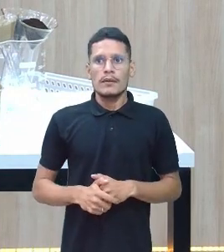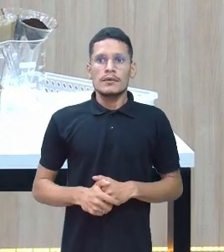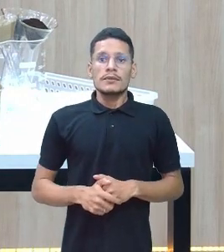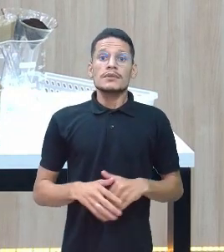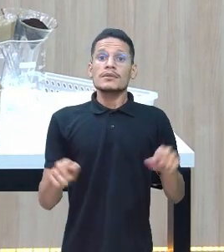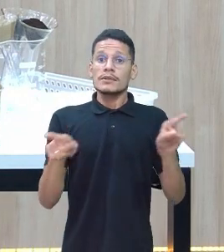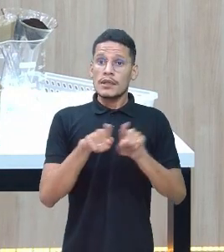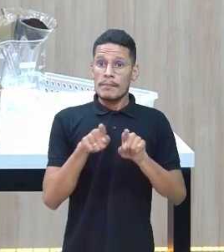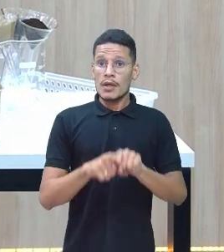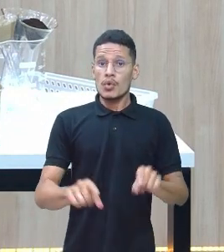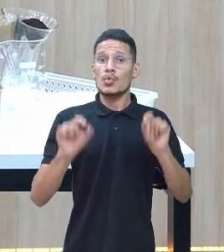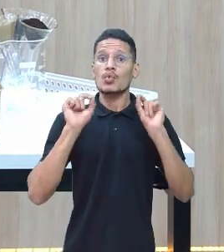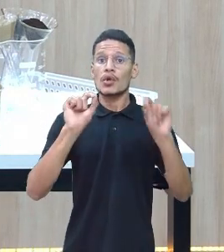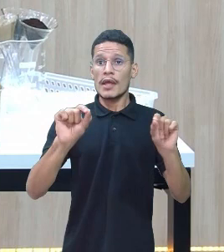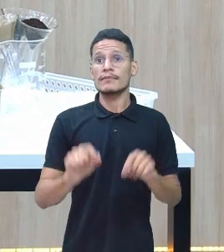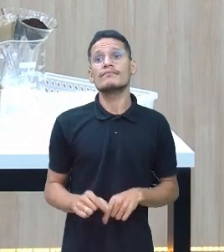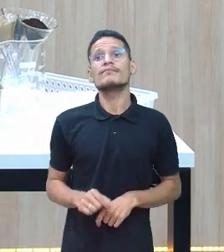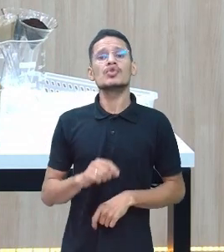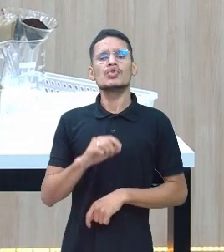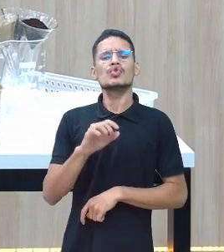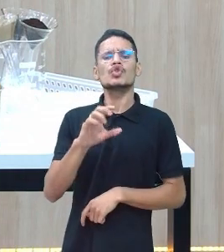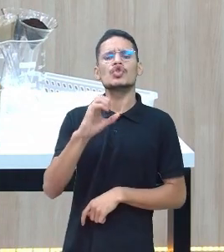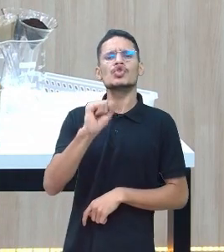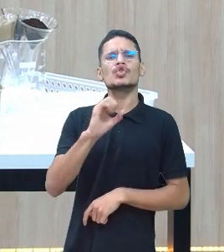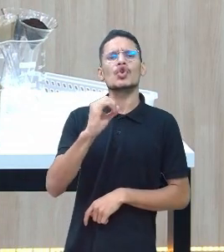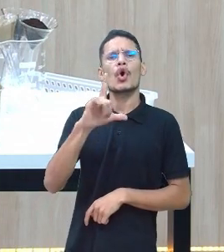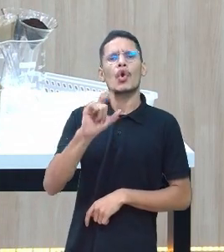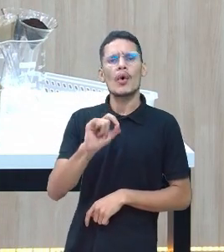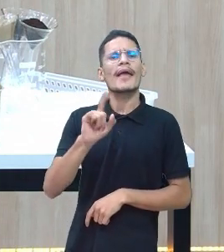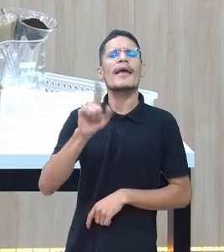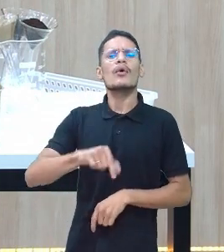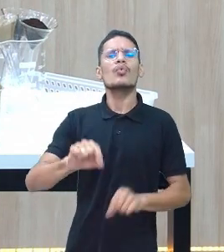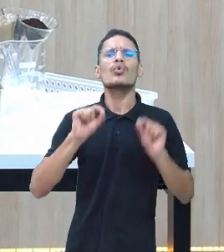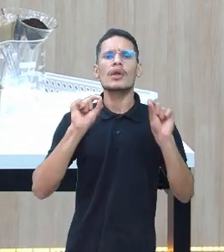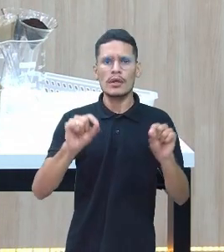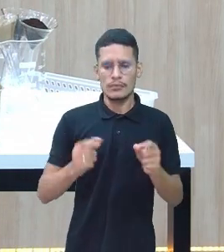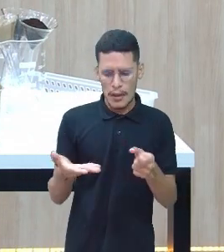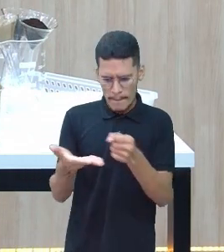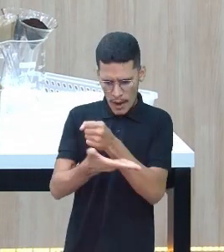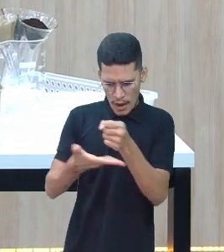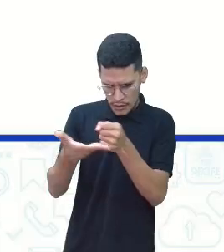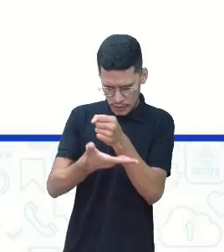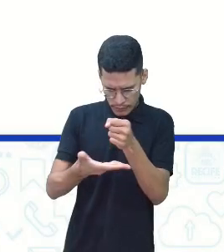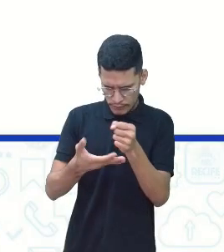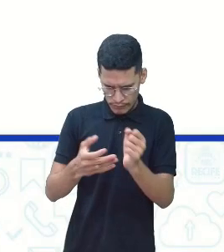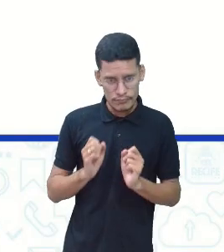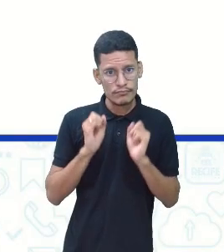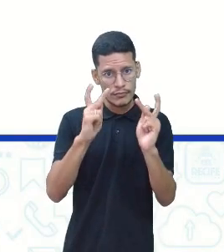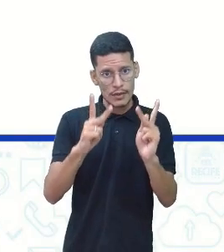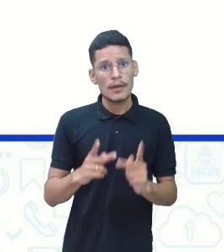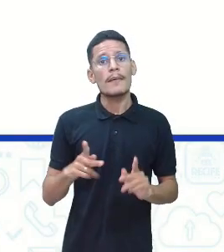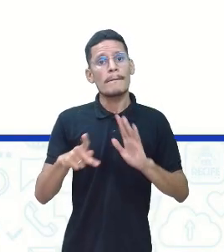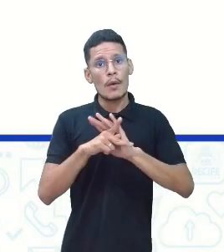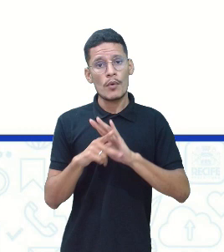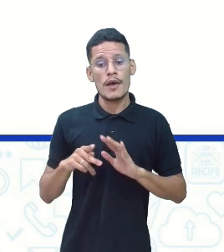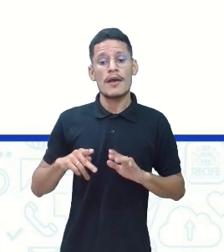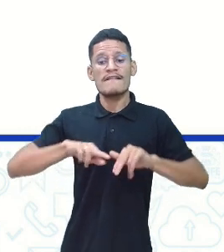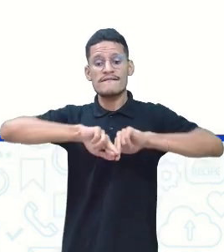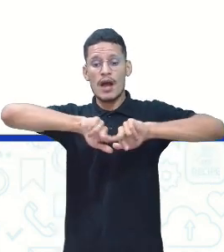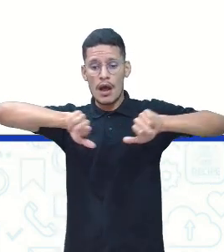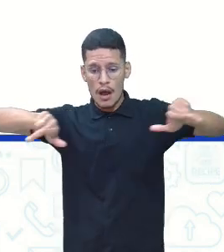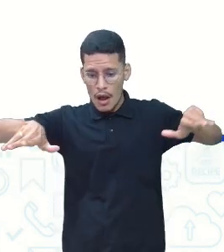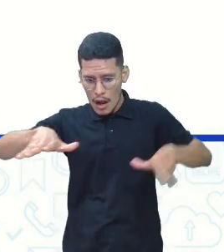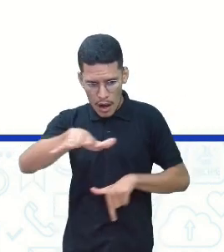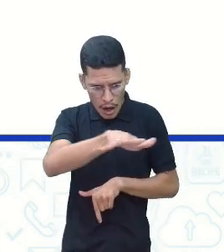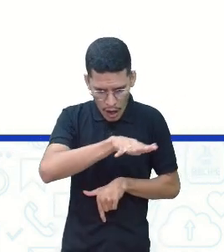E a questão, o solo é. O que o solo de fato é? É a base, né, da biodiversidade. Então a gente